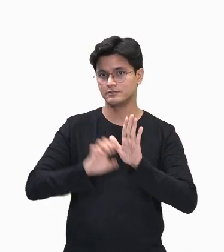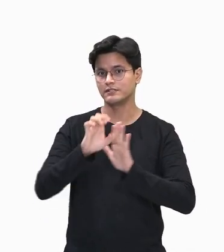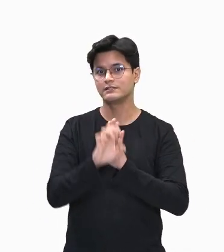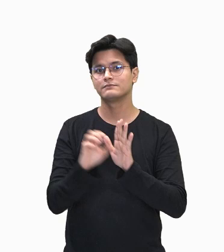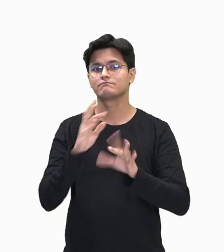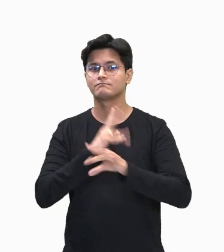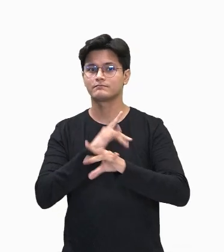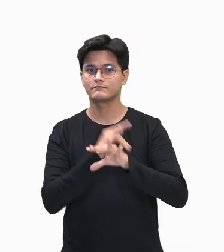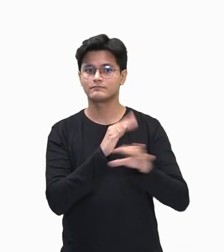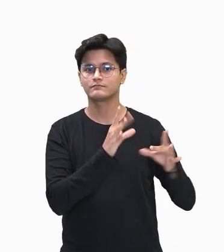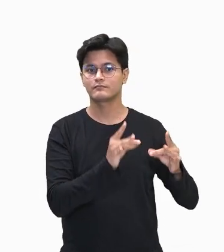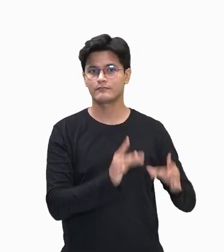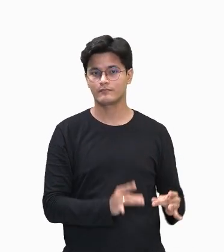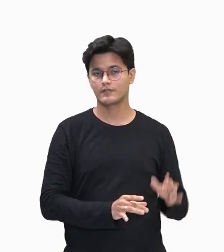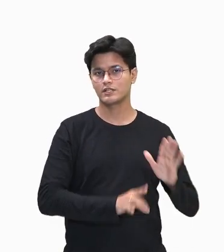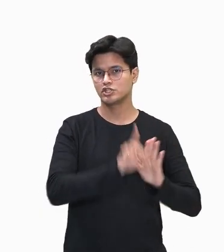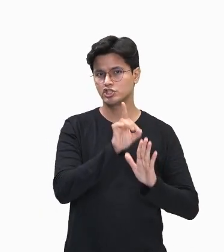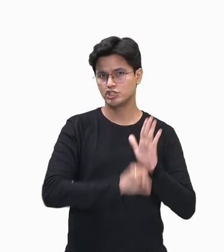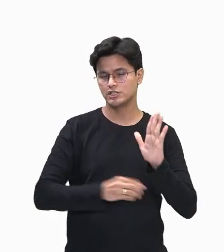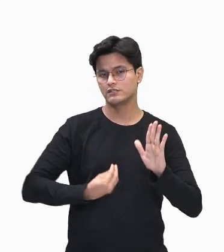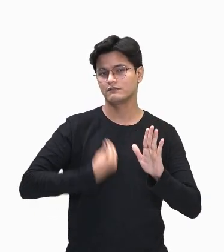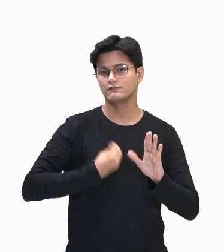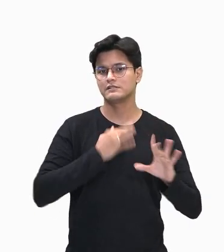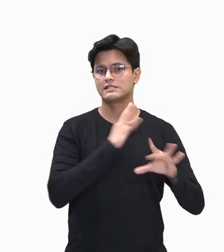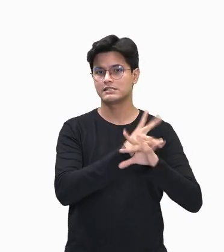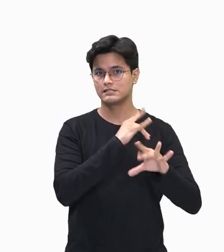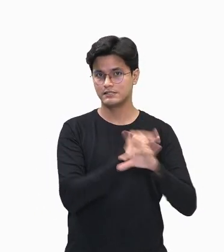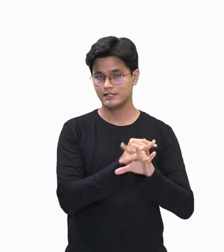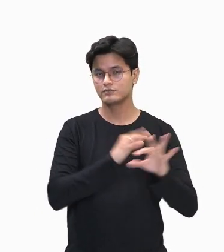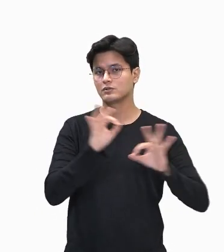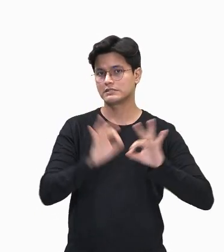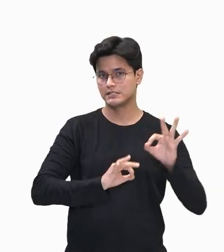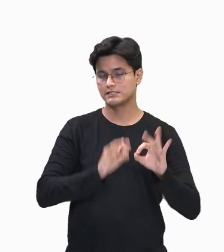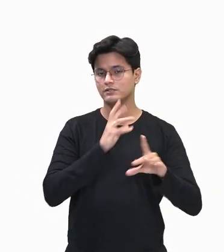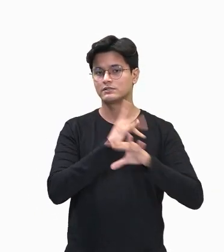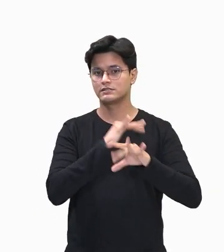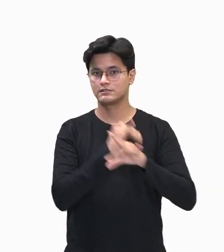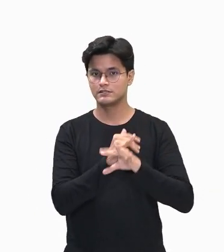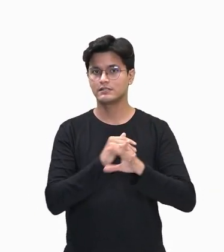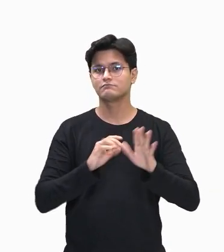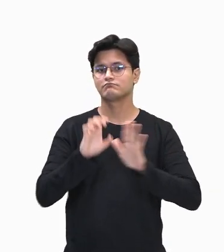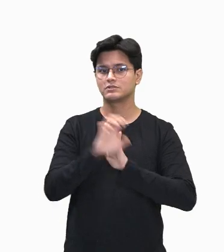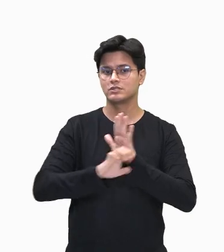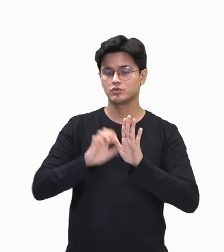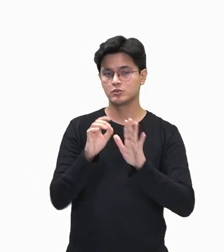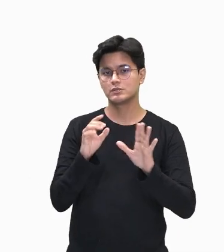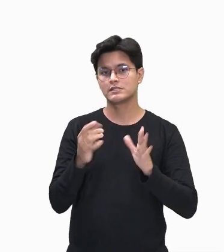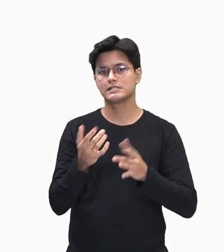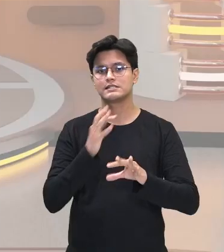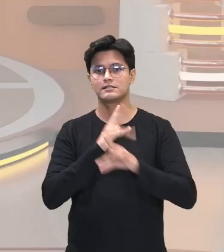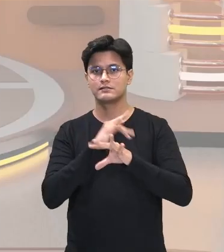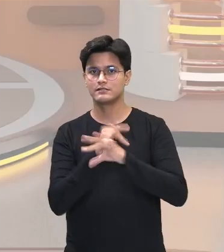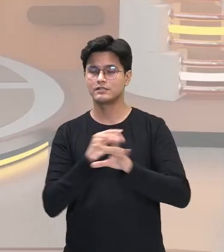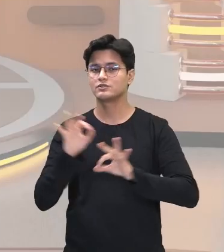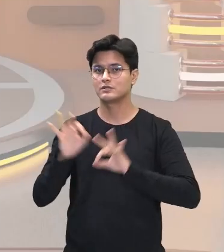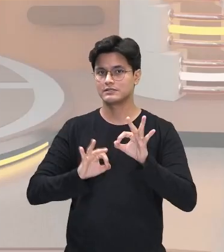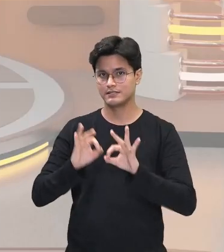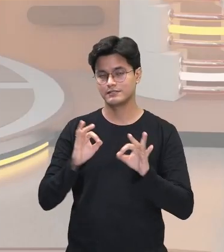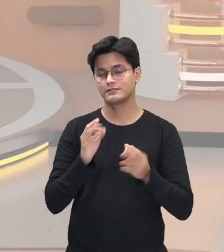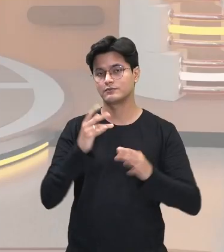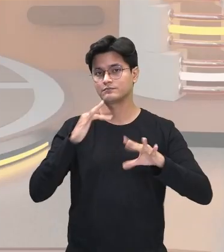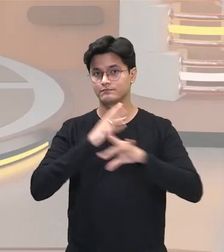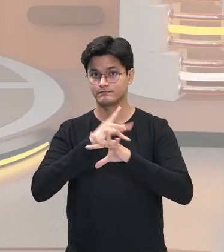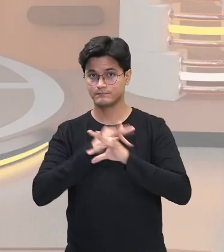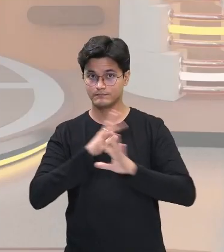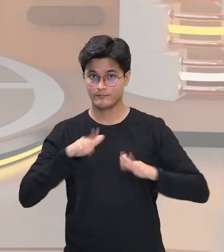à cidade, plano diretor e estatuto da cidade, o estado e a organização das cidades. Então,